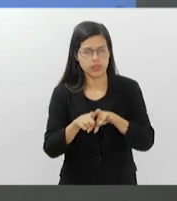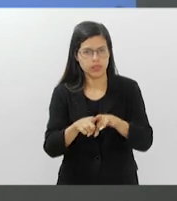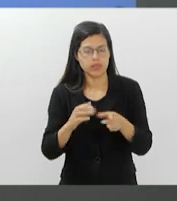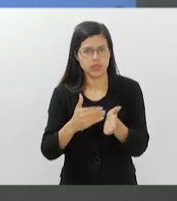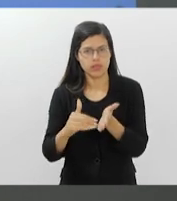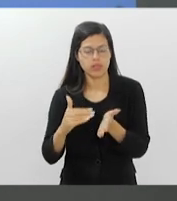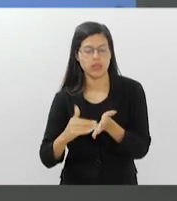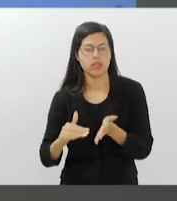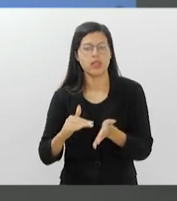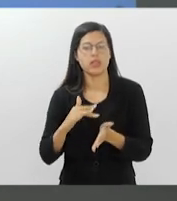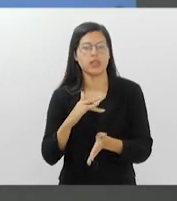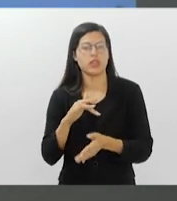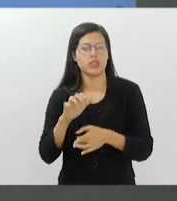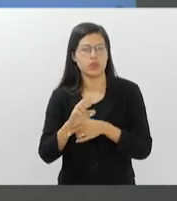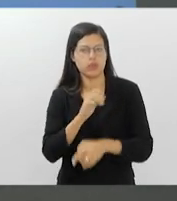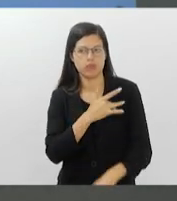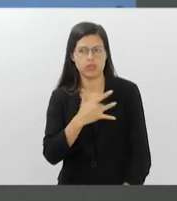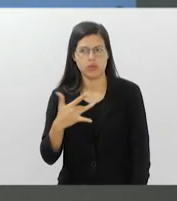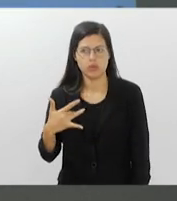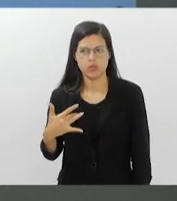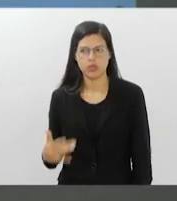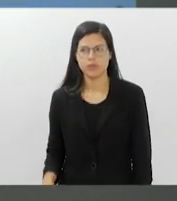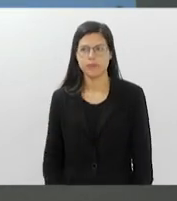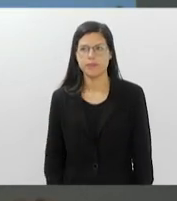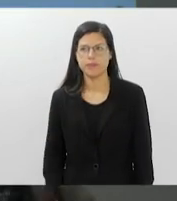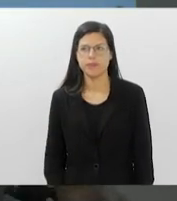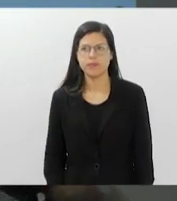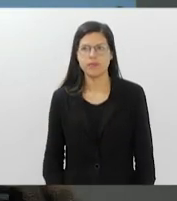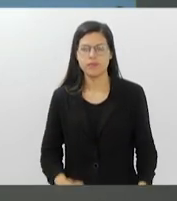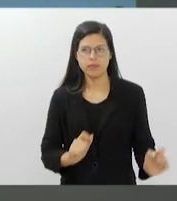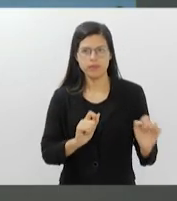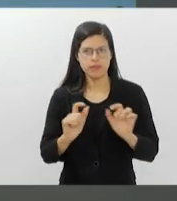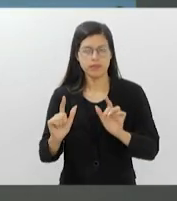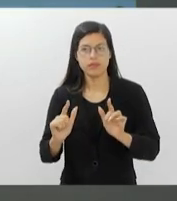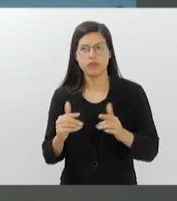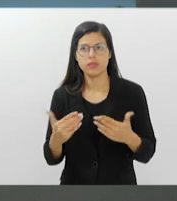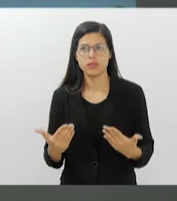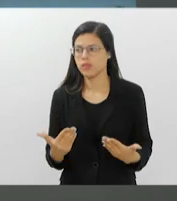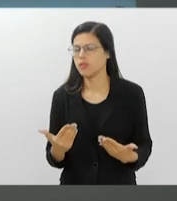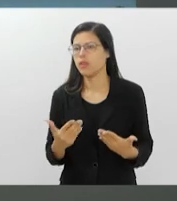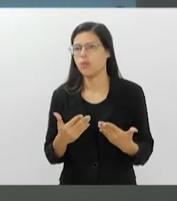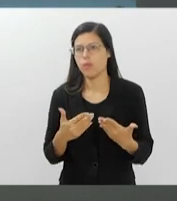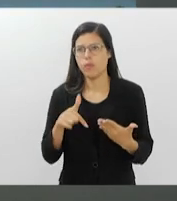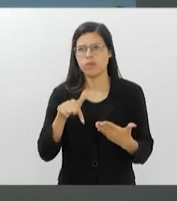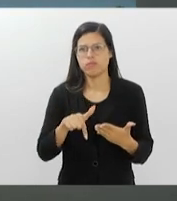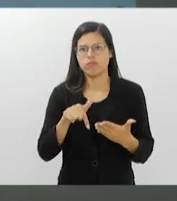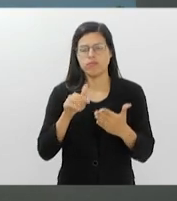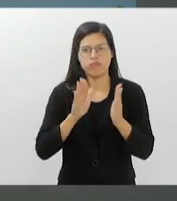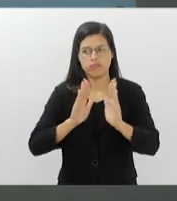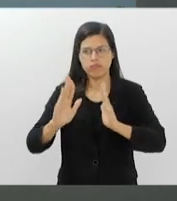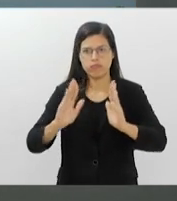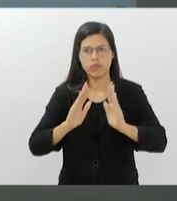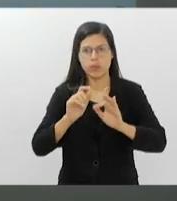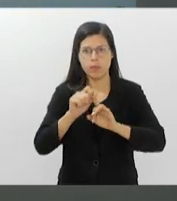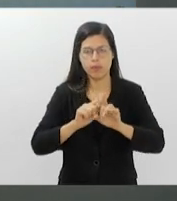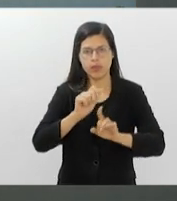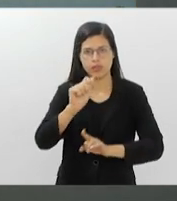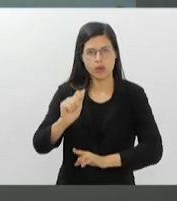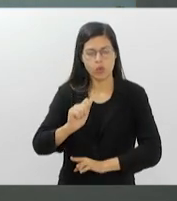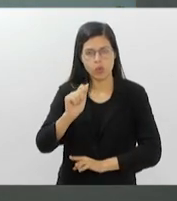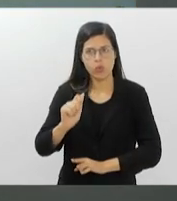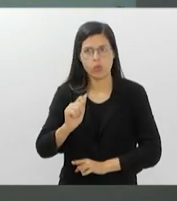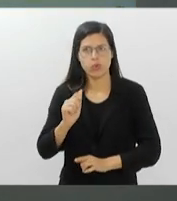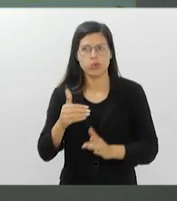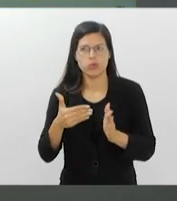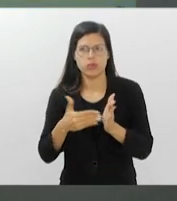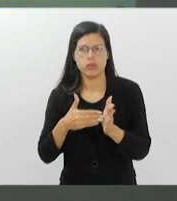Saúde e a opas pode passar e e o período então é de Agosto a dezembro e acho que é importante a gente relatar isso